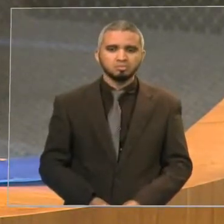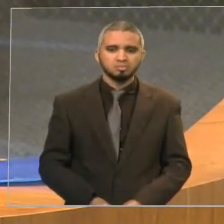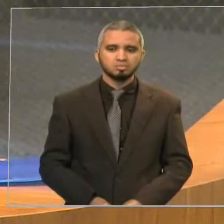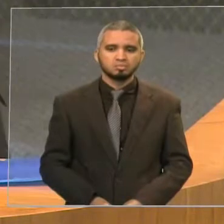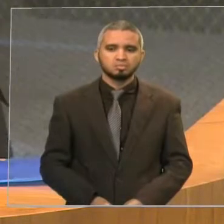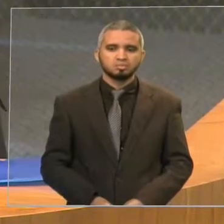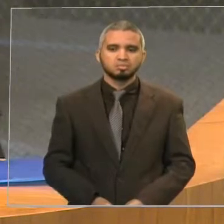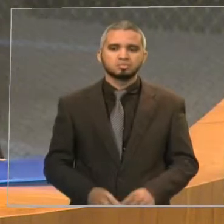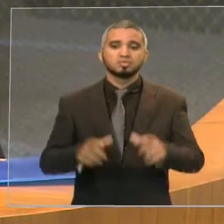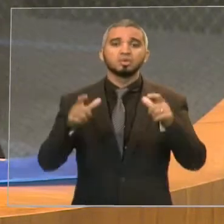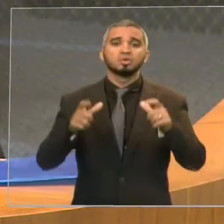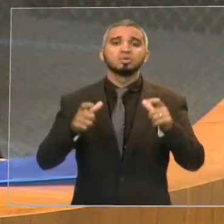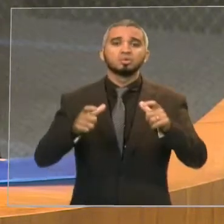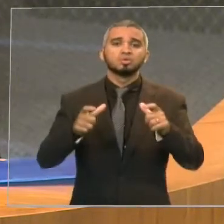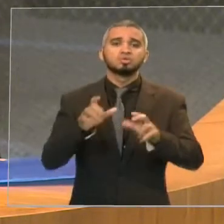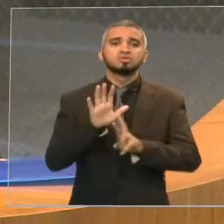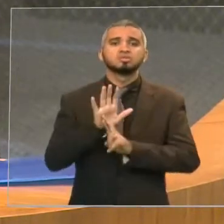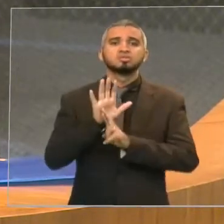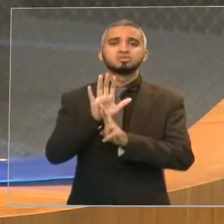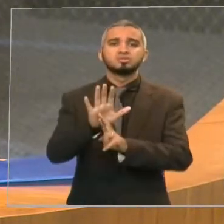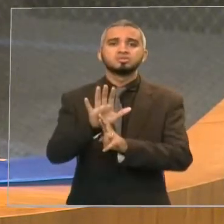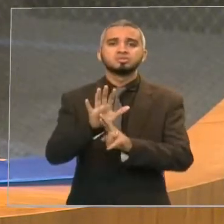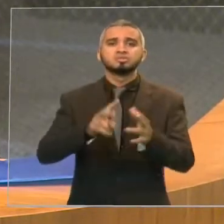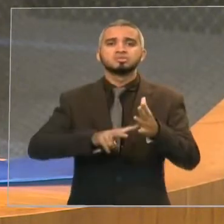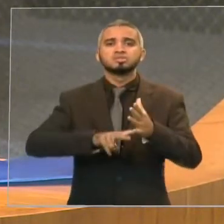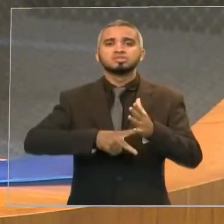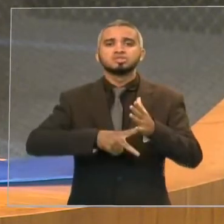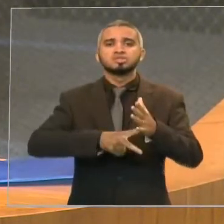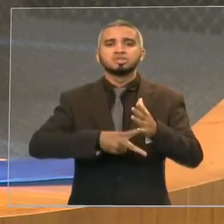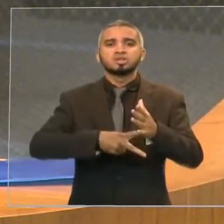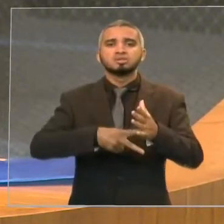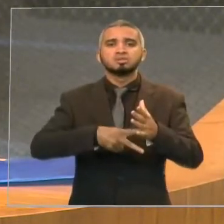Onde está a representatividade do sindicato?